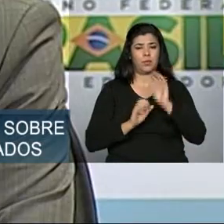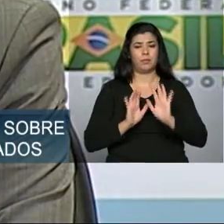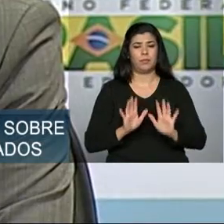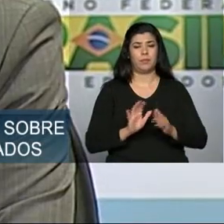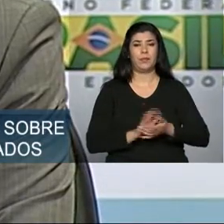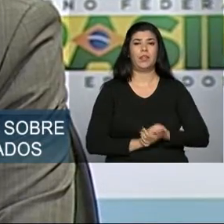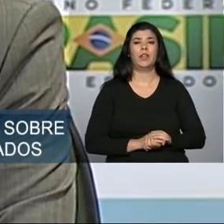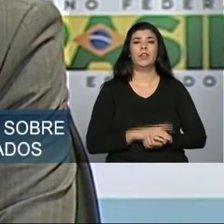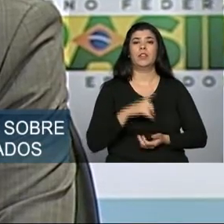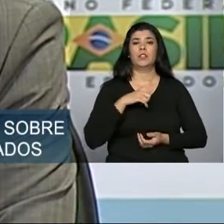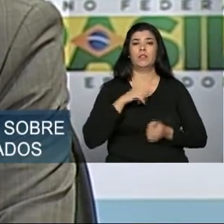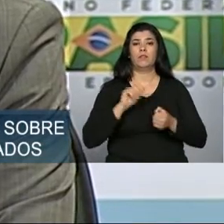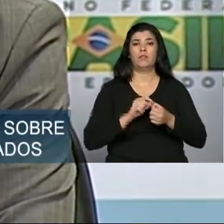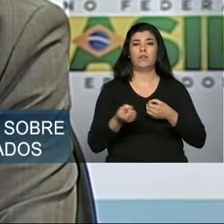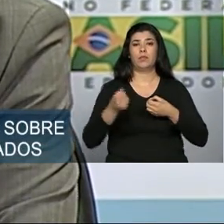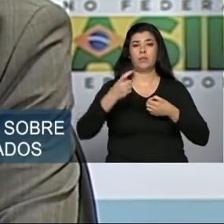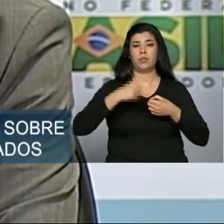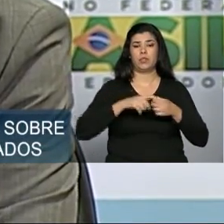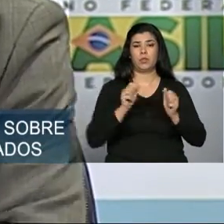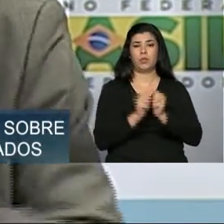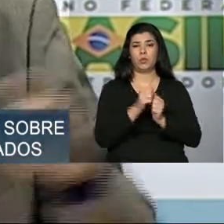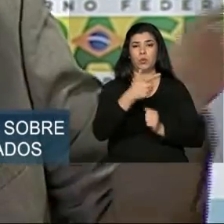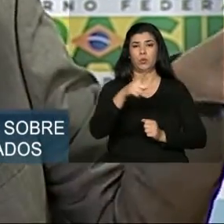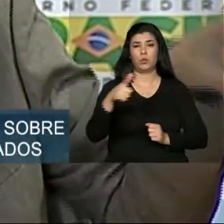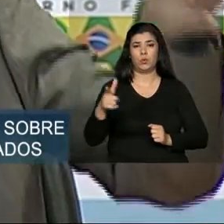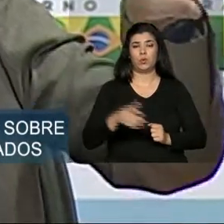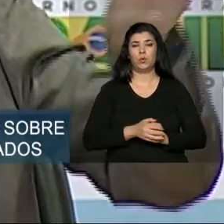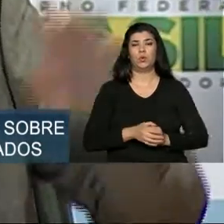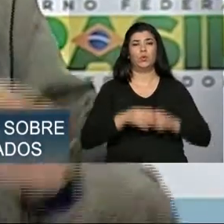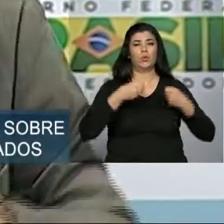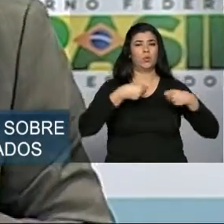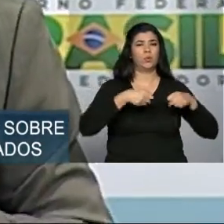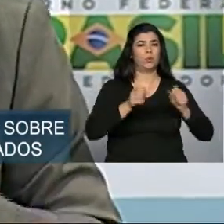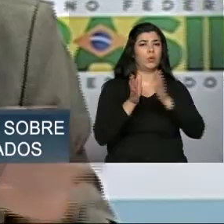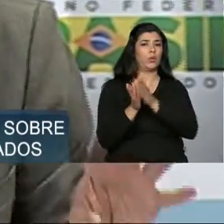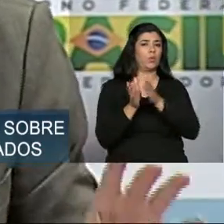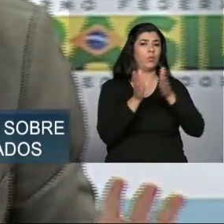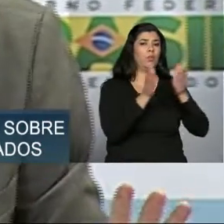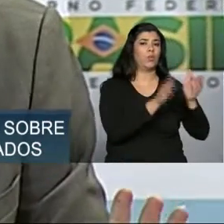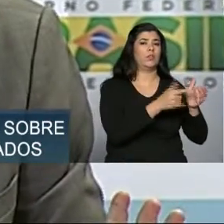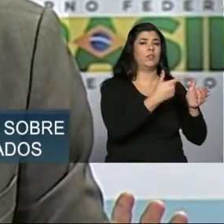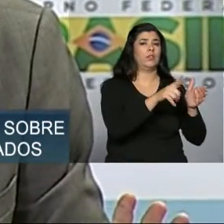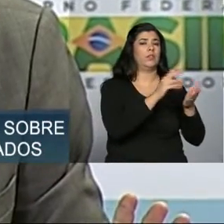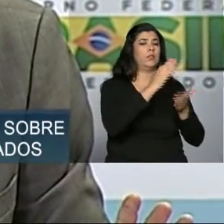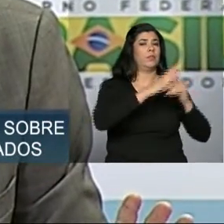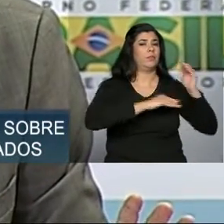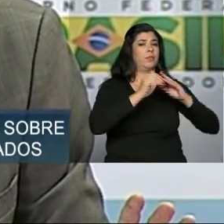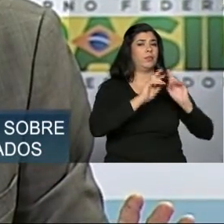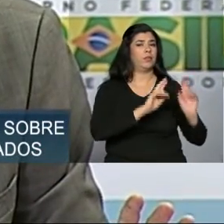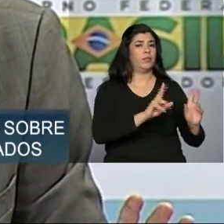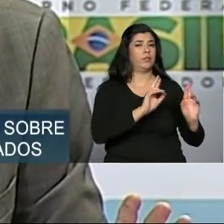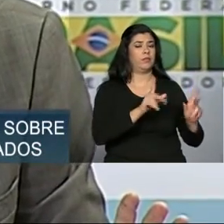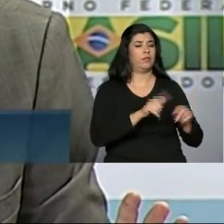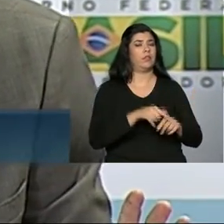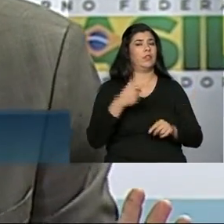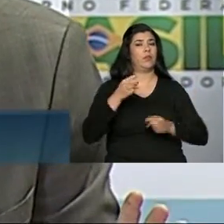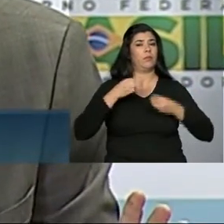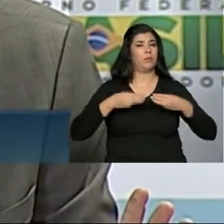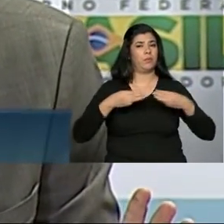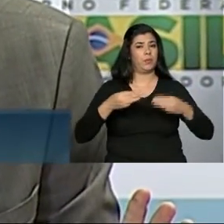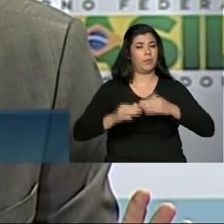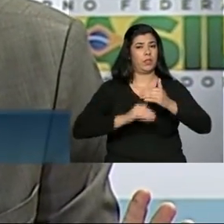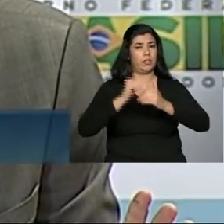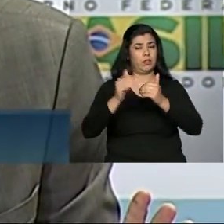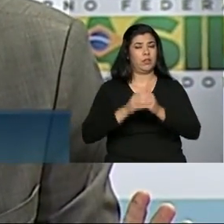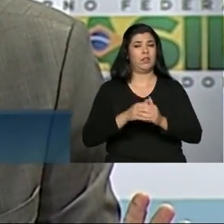Com a Associação Brasileira de Supermercados é uma outra parceria. Uhum. Naquele slide se apresentam várias iniciativas que o Ministério vem tomando no sentido